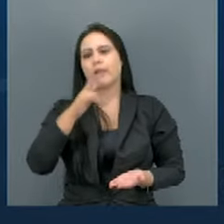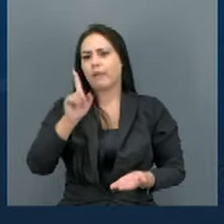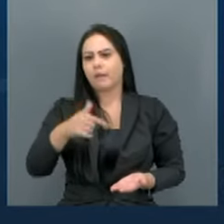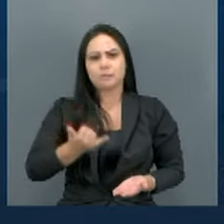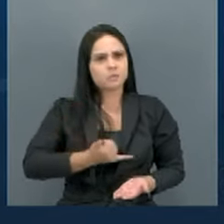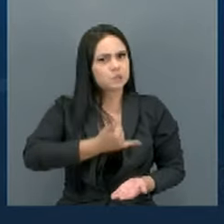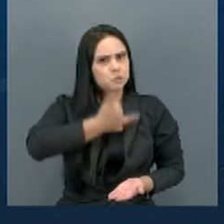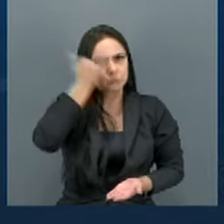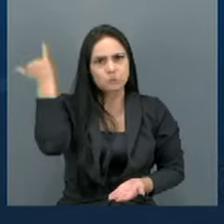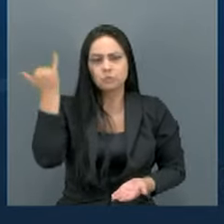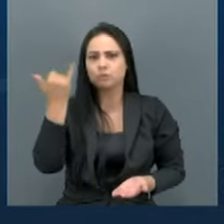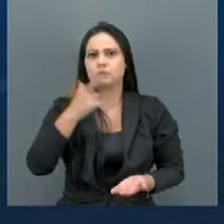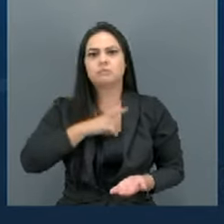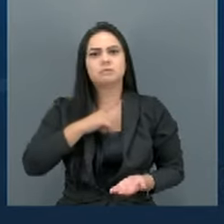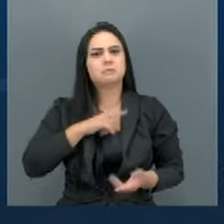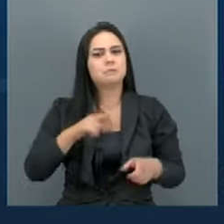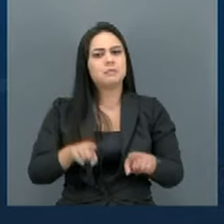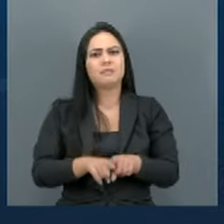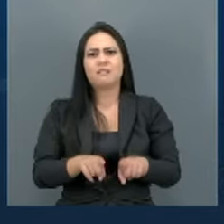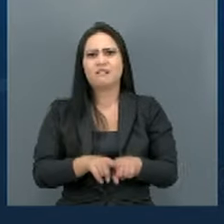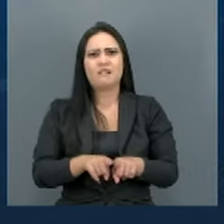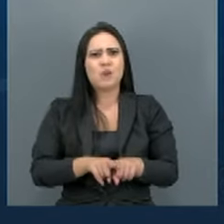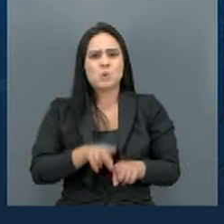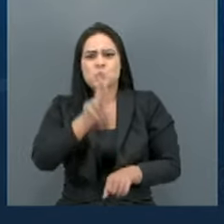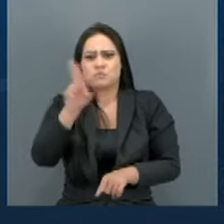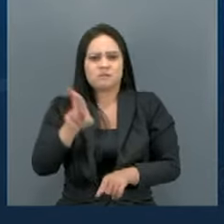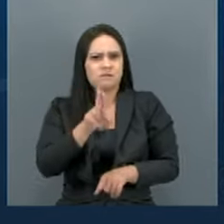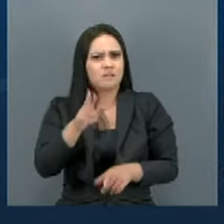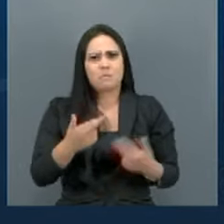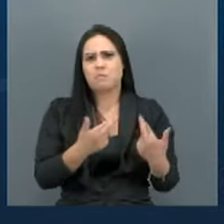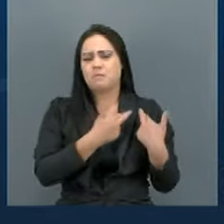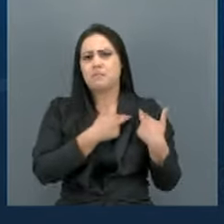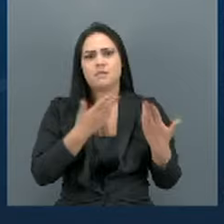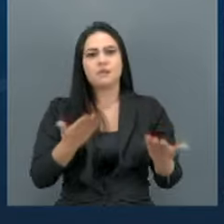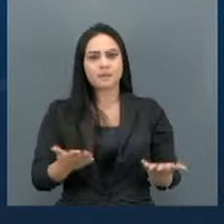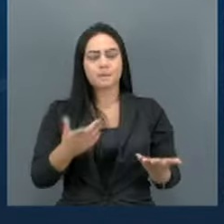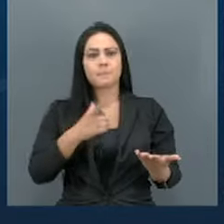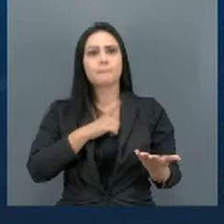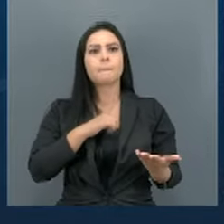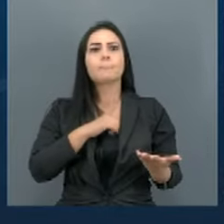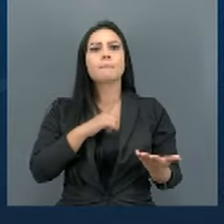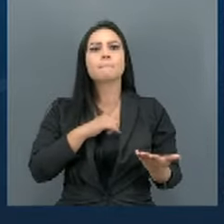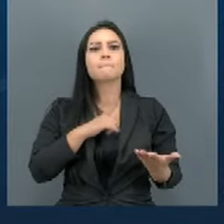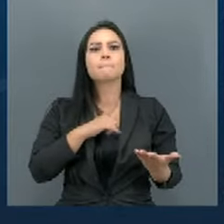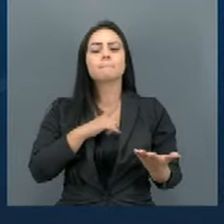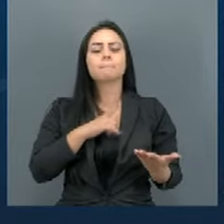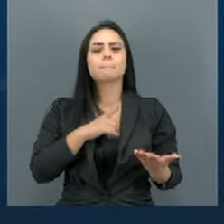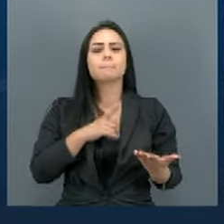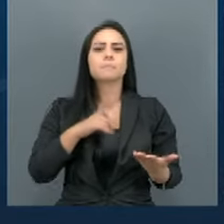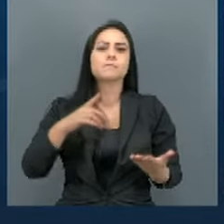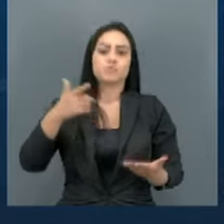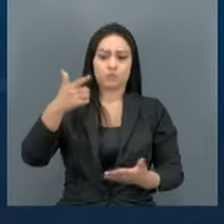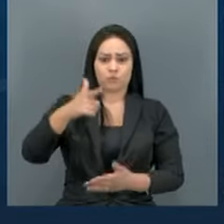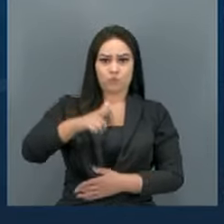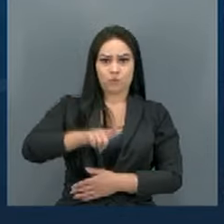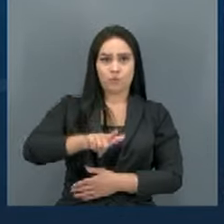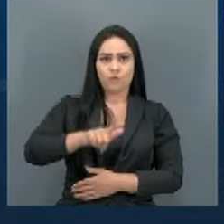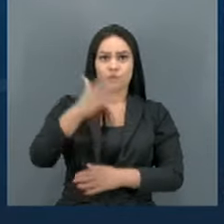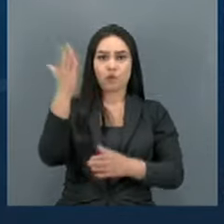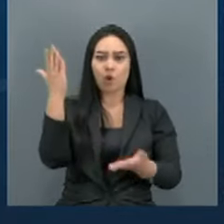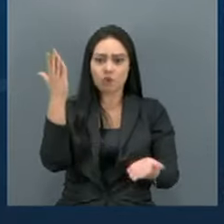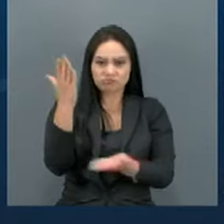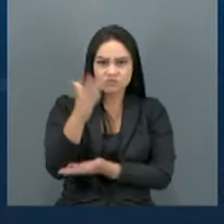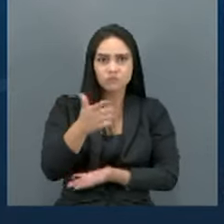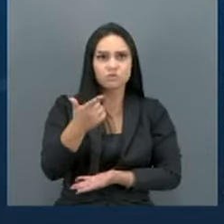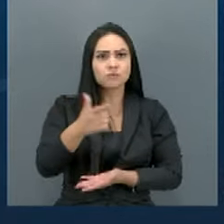e um abuso de autoridade. Ele me respondeu, cortei e se colocar novamente, cortamos de novo.